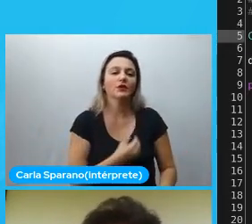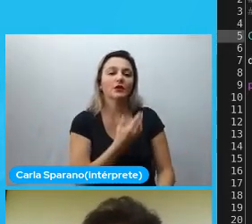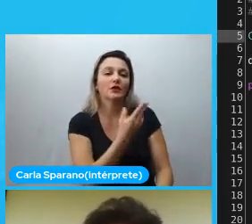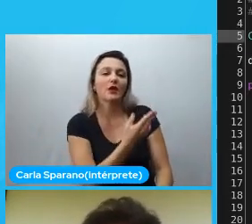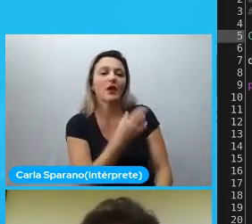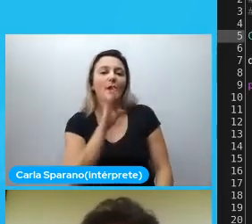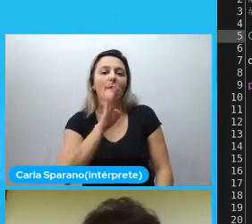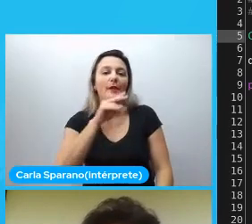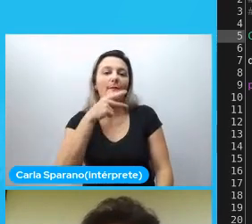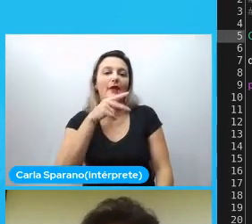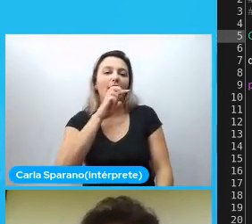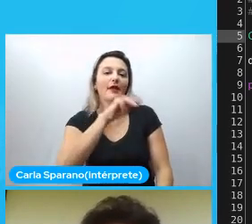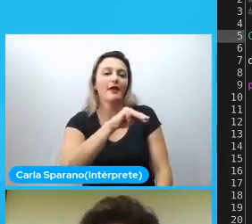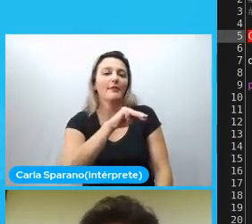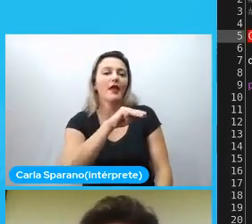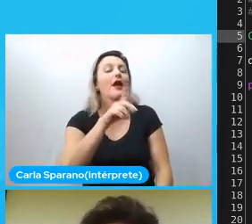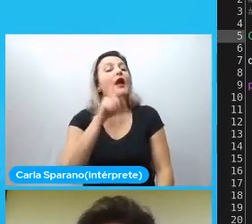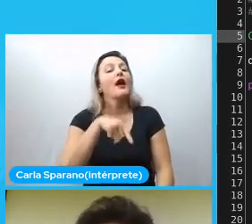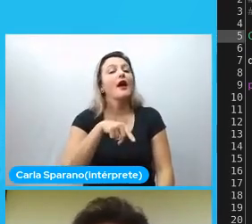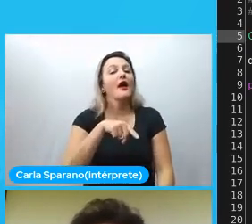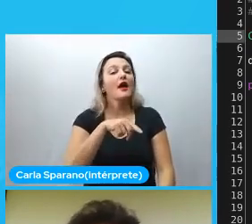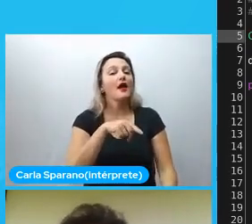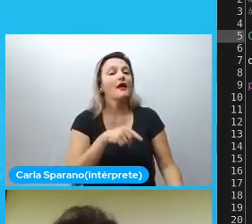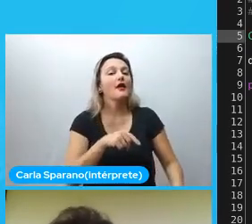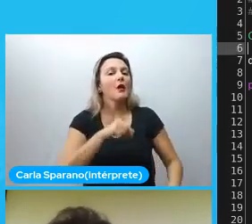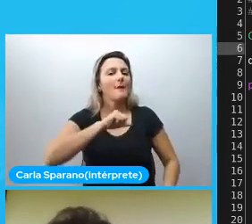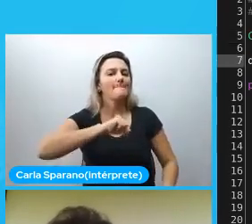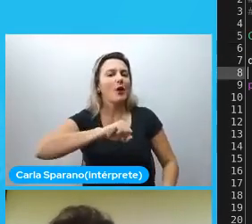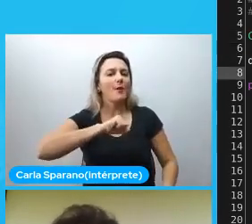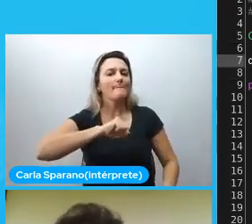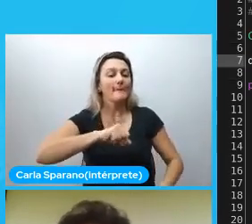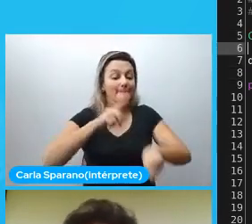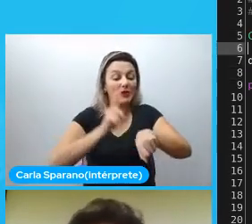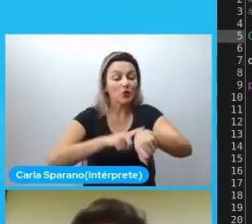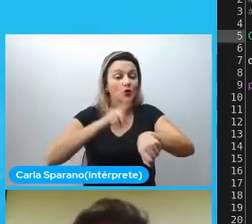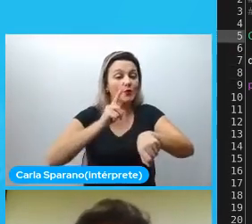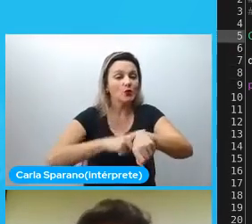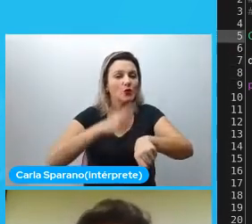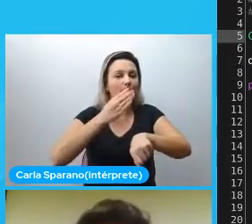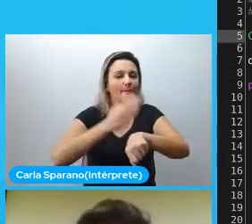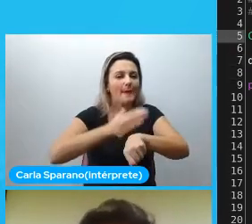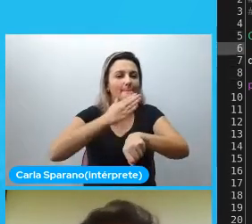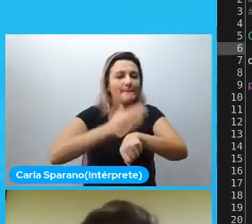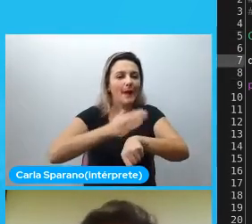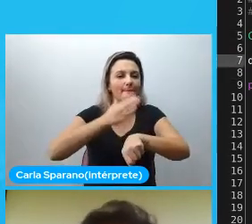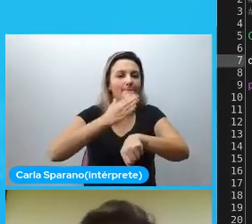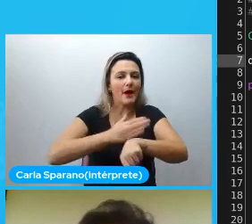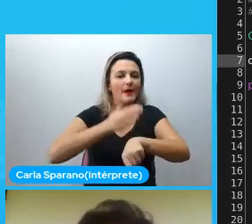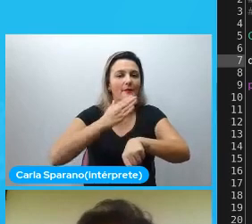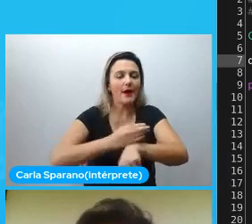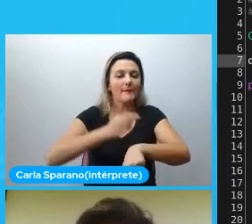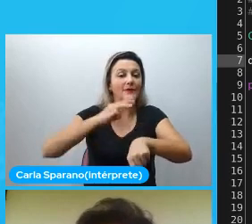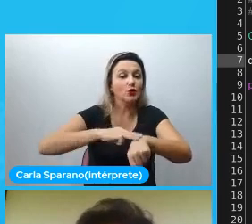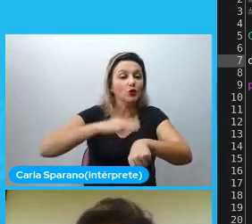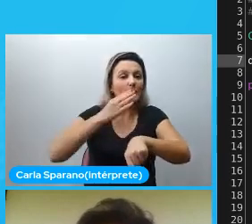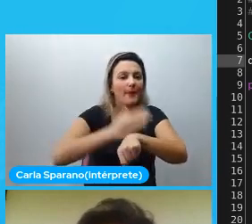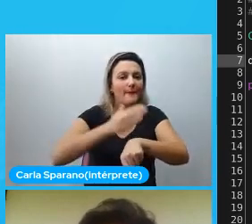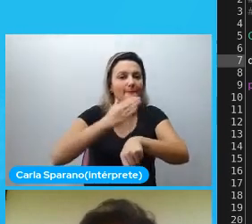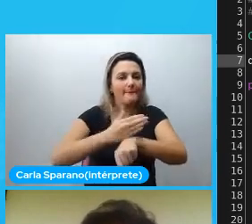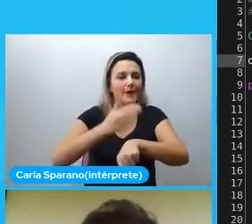é beats por minuto, batidas por minuto. Então, se a gente está a 120 batidas por minuto,